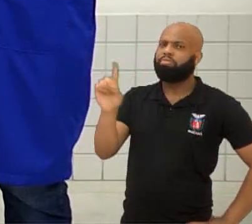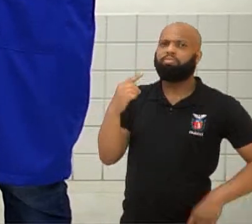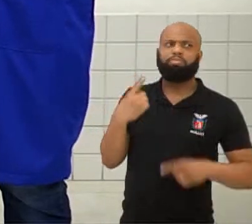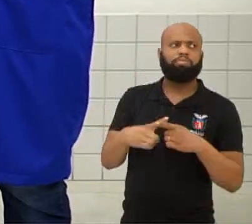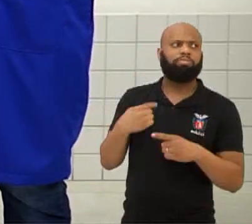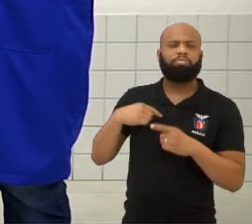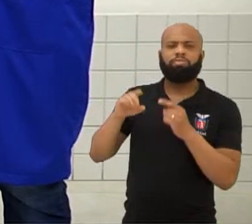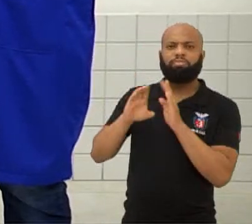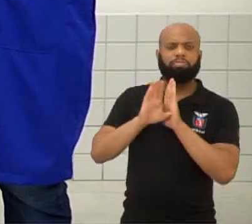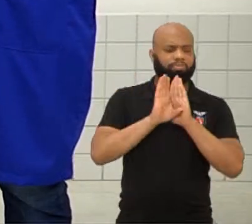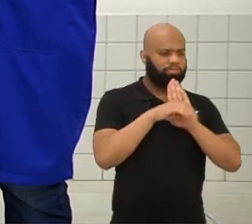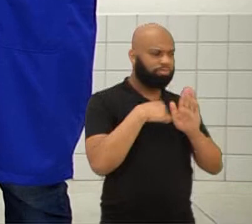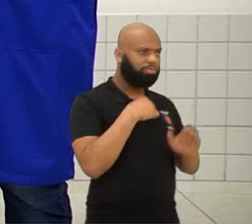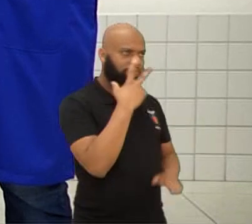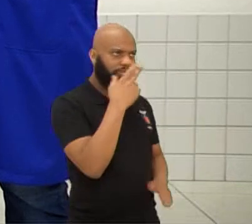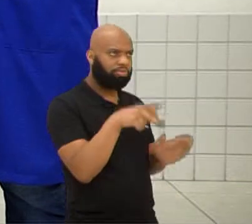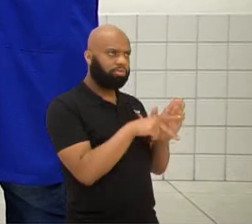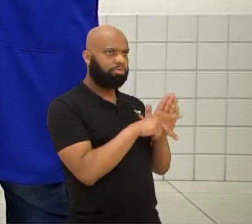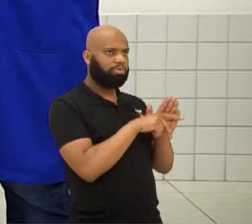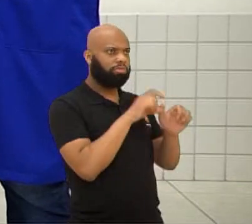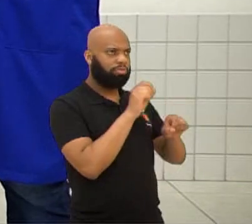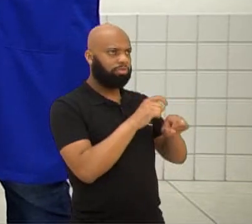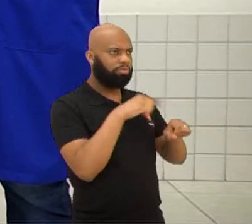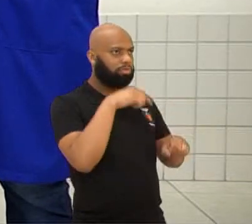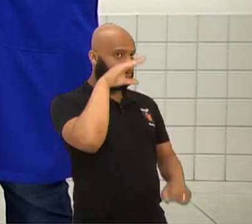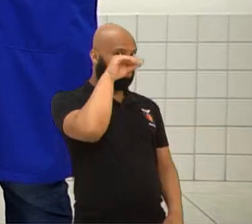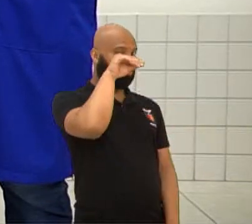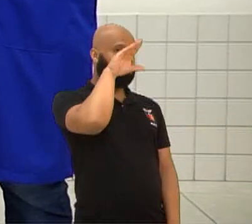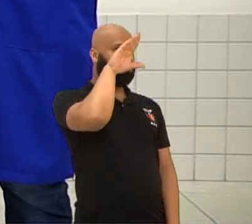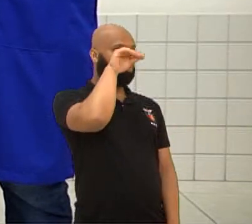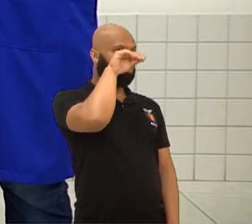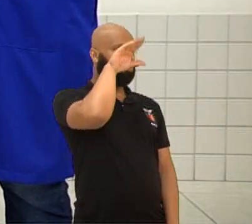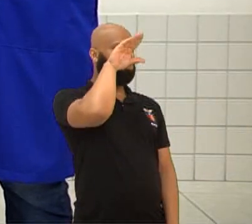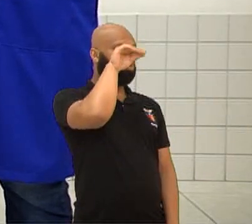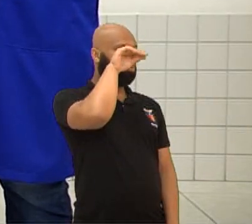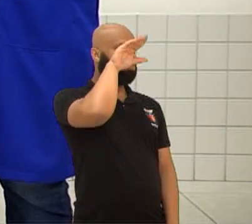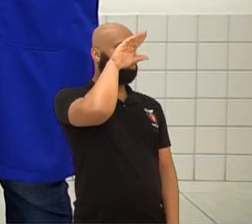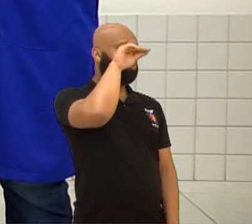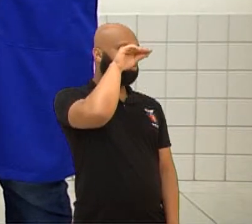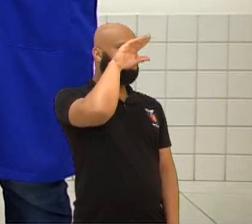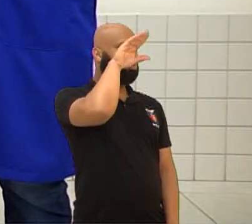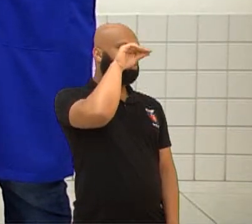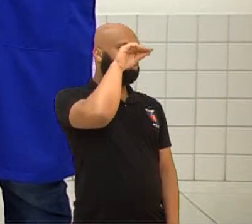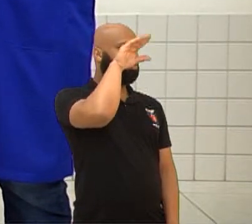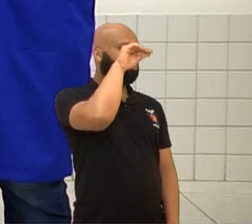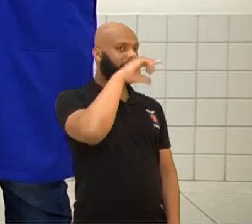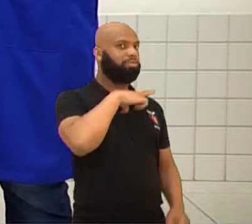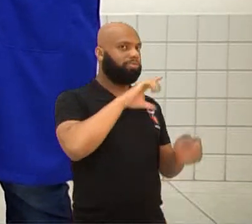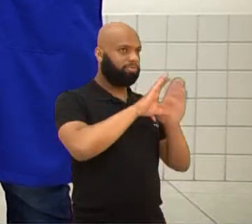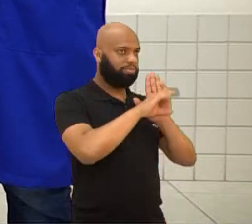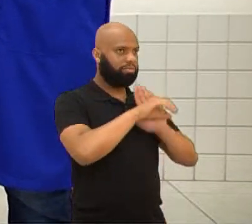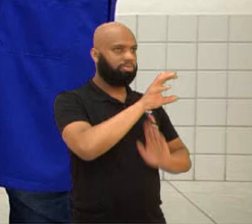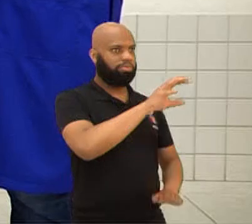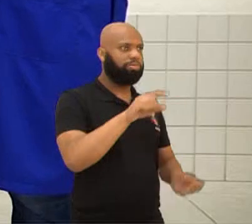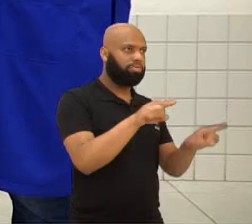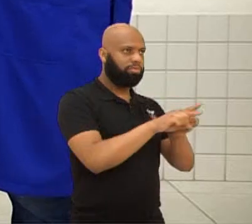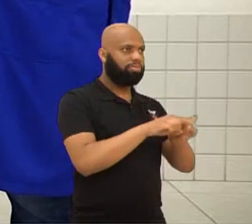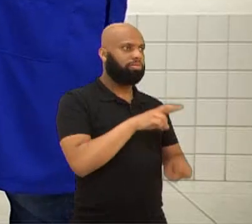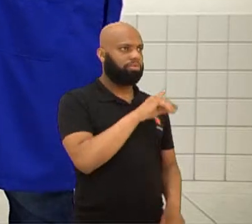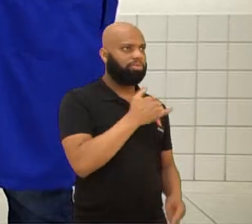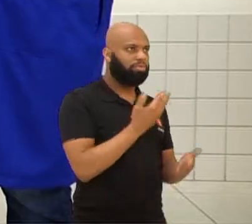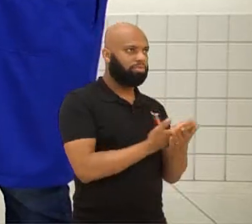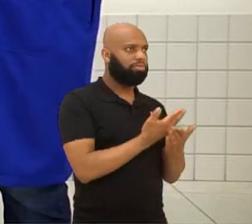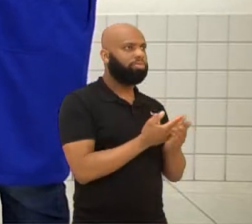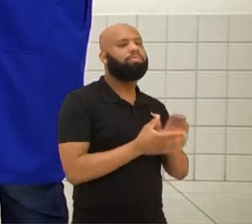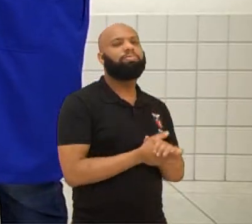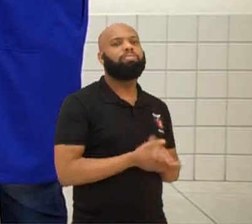conceito eu acho que envolve a parte da pálpebra, né? Onde você vai ter o fato de abrindo, fechando o olho. Também. Tem esse conceito, né? Para estarmos trabalhando.